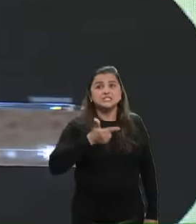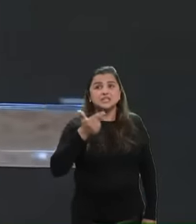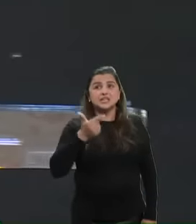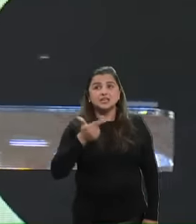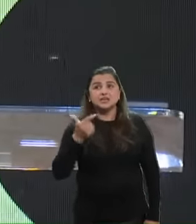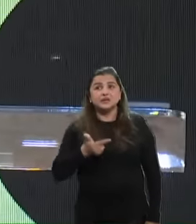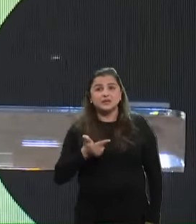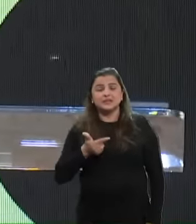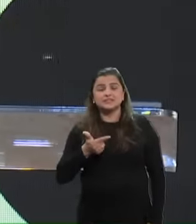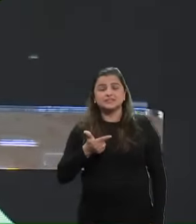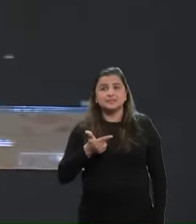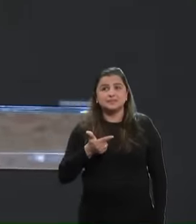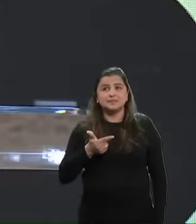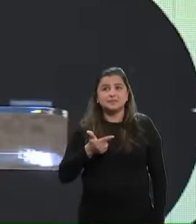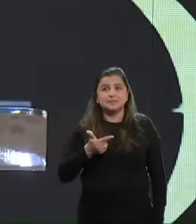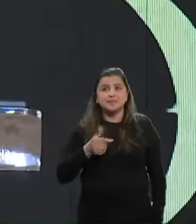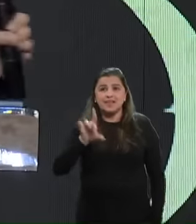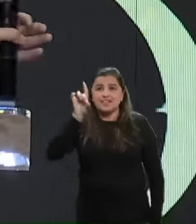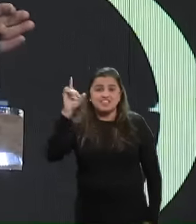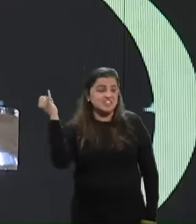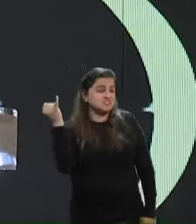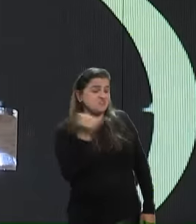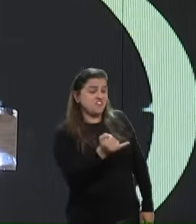Deus não fala com você.